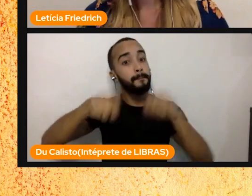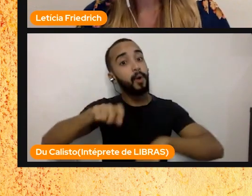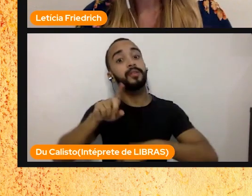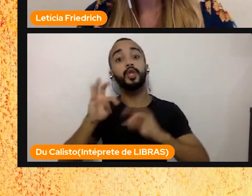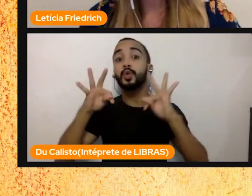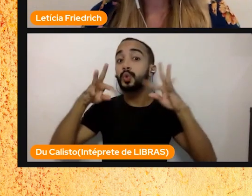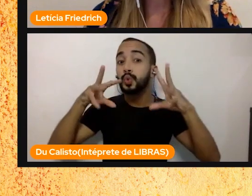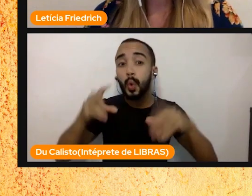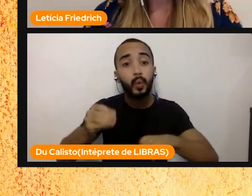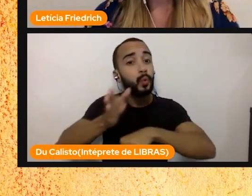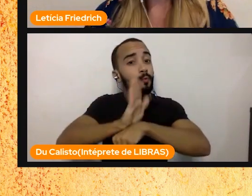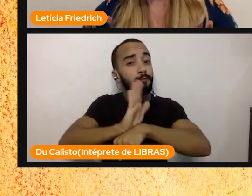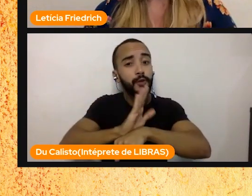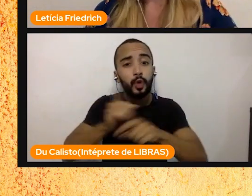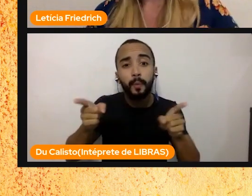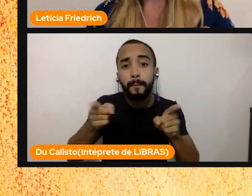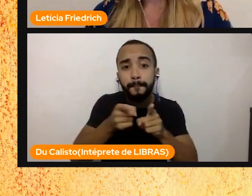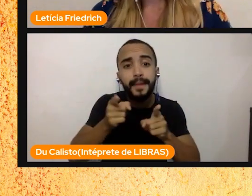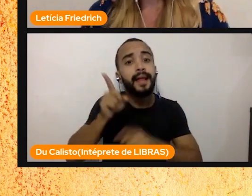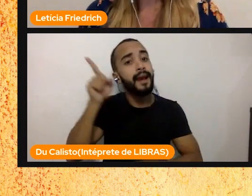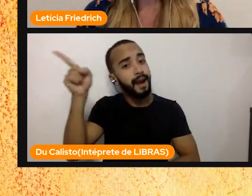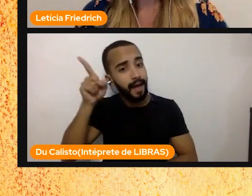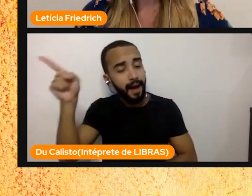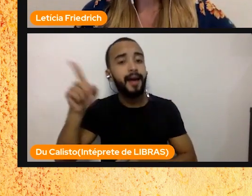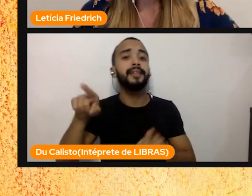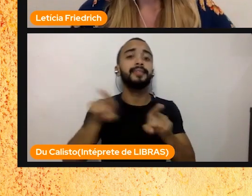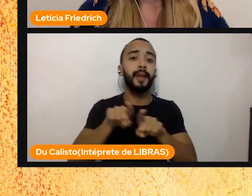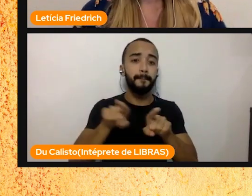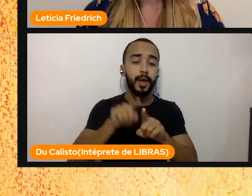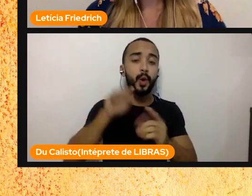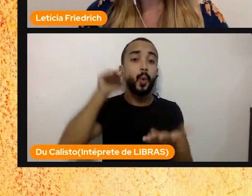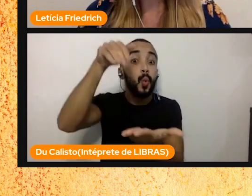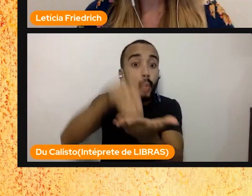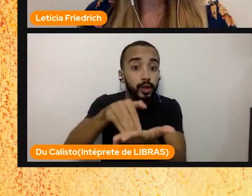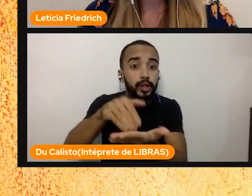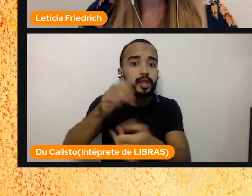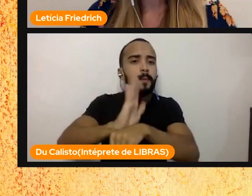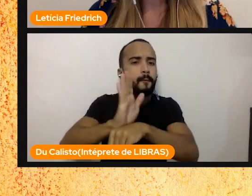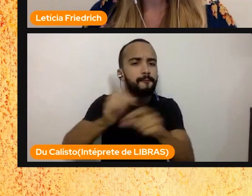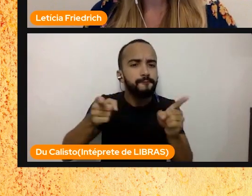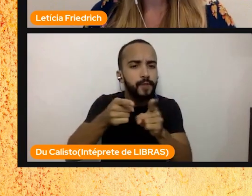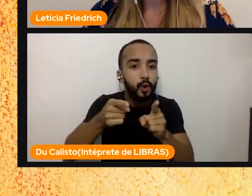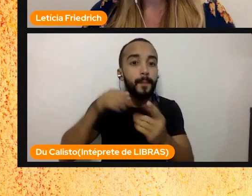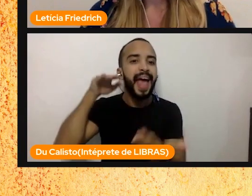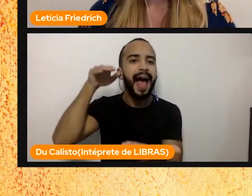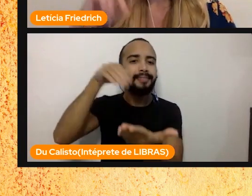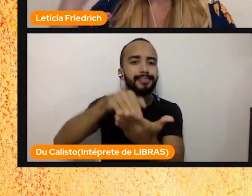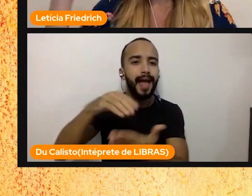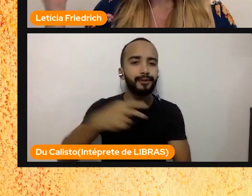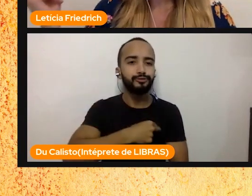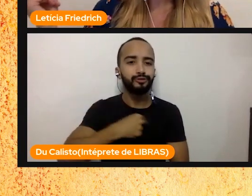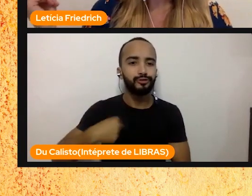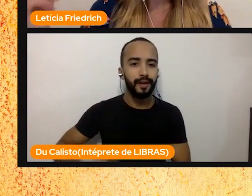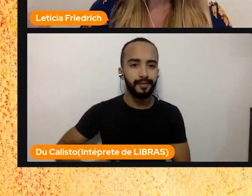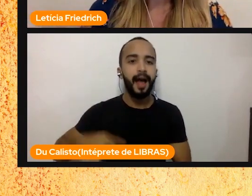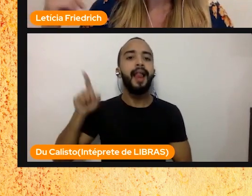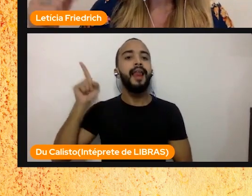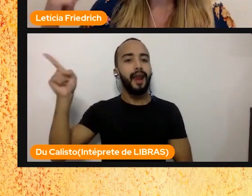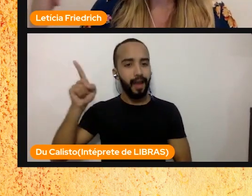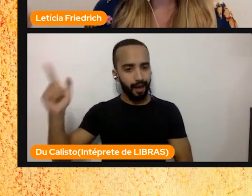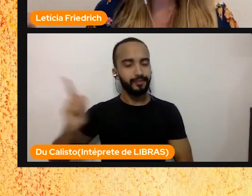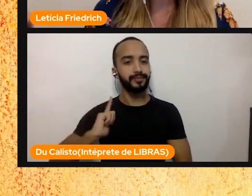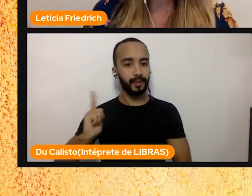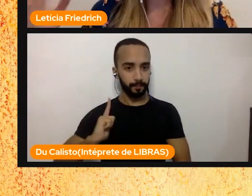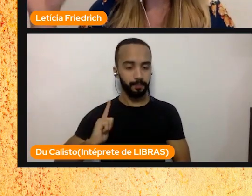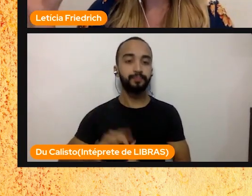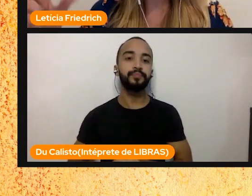ou assistam Até a China e no Animage, que é o último curta dele, que também todos os filmes do Marão, com exceção do Eu Queria